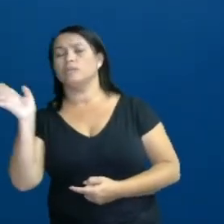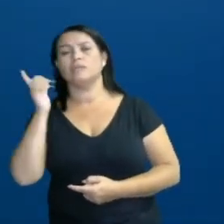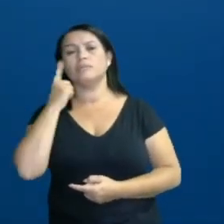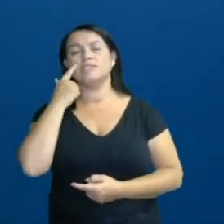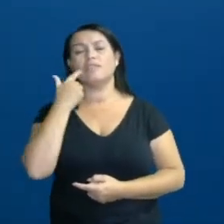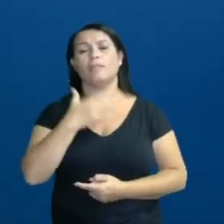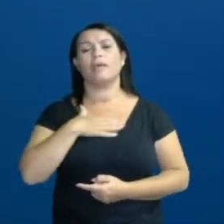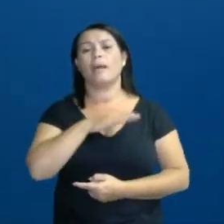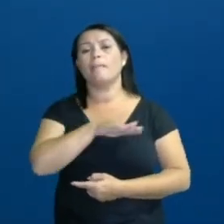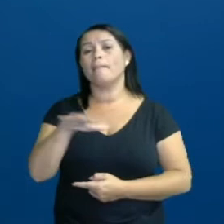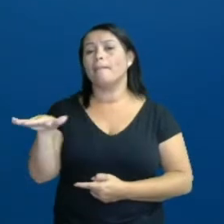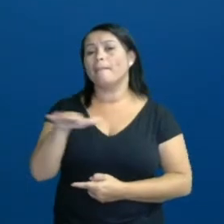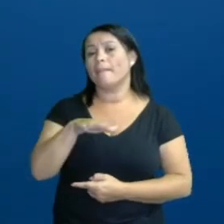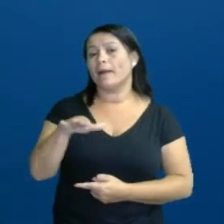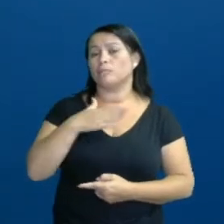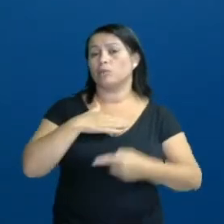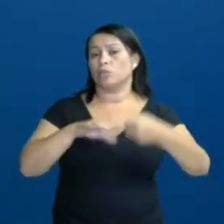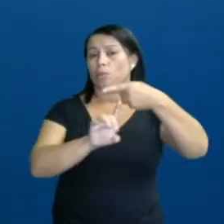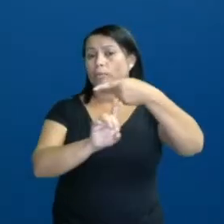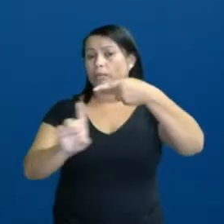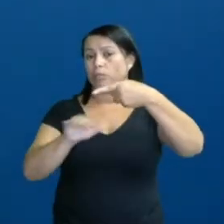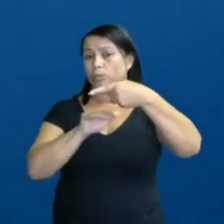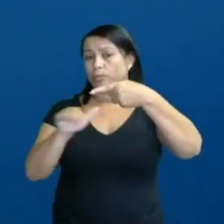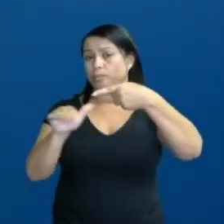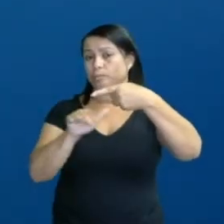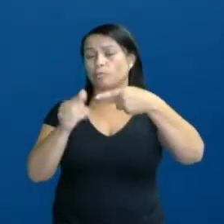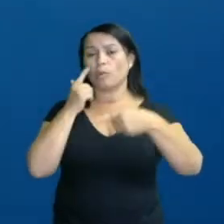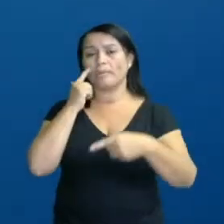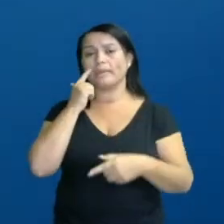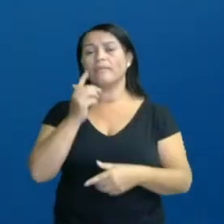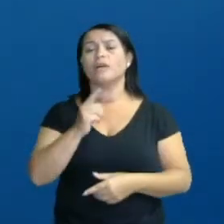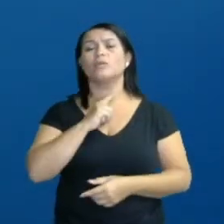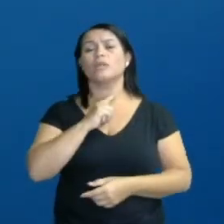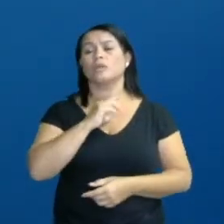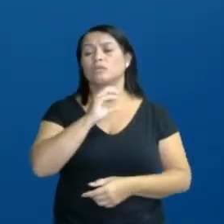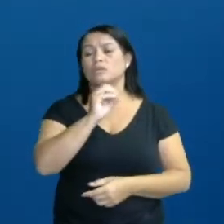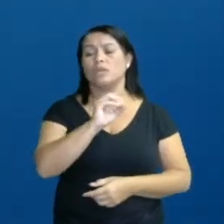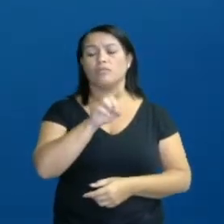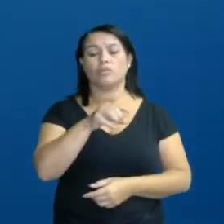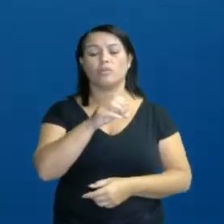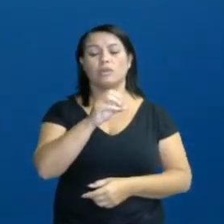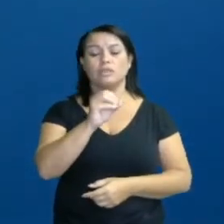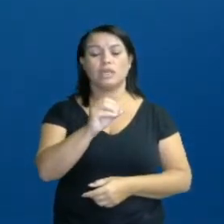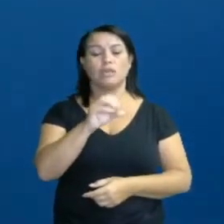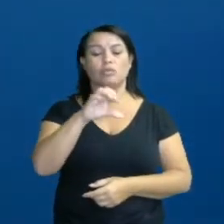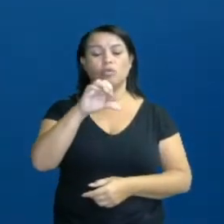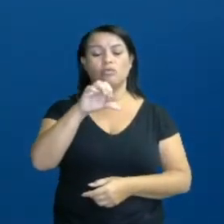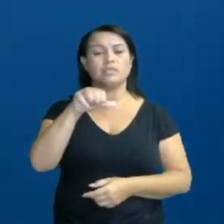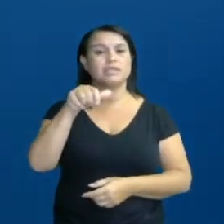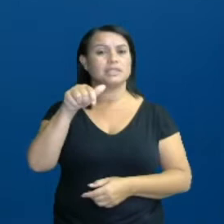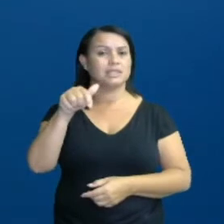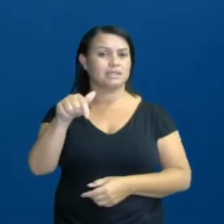A minha base, o meu denominador. Então, aqui eu tenho o número seguinte, eu tenho